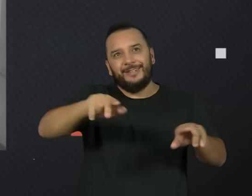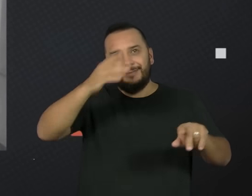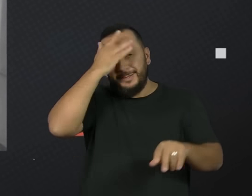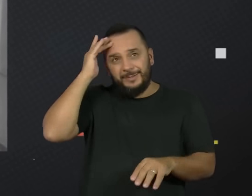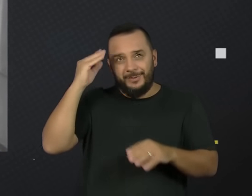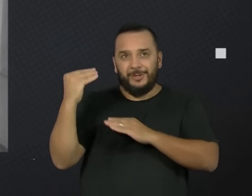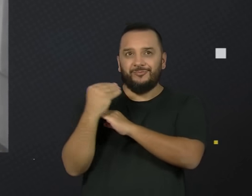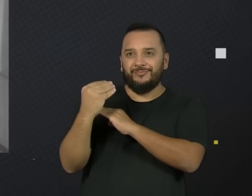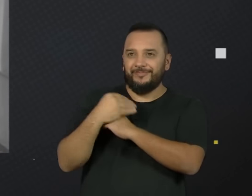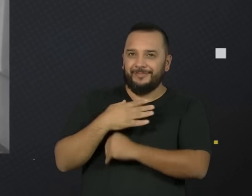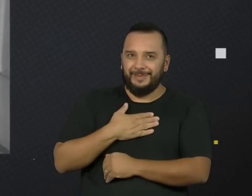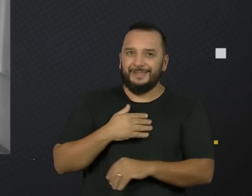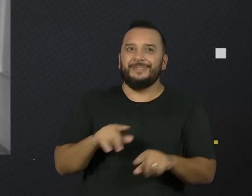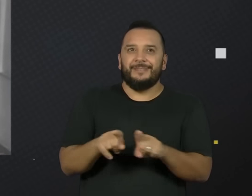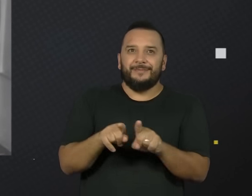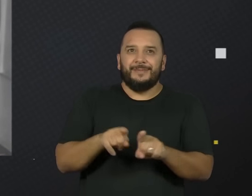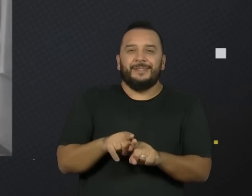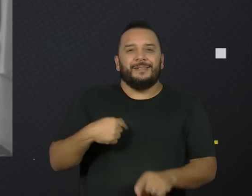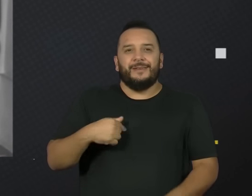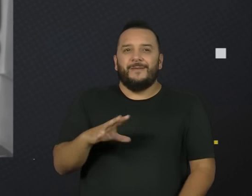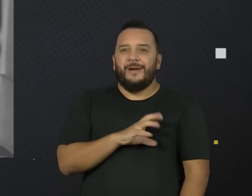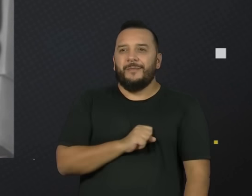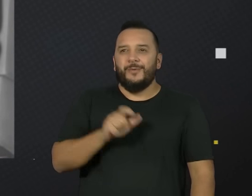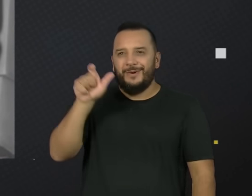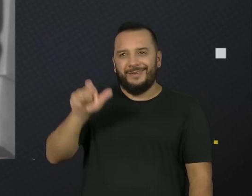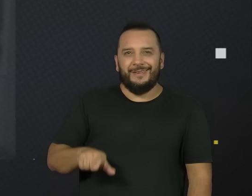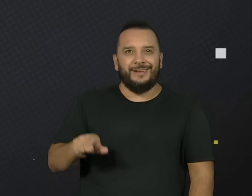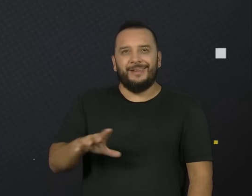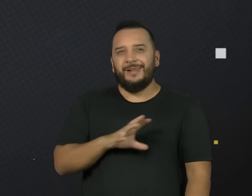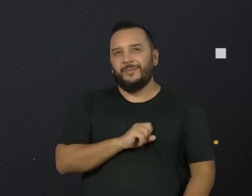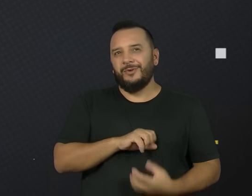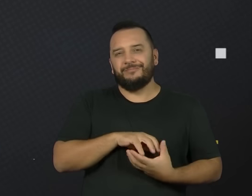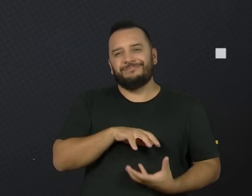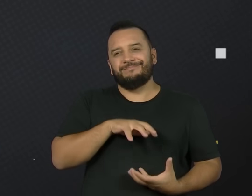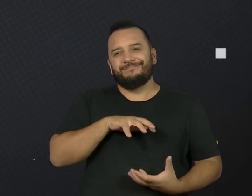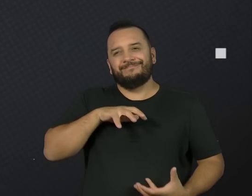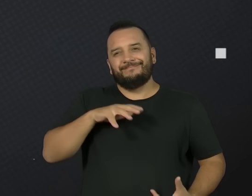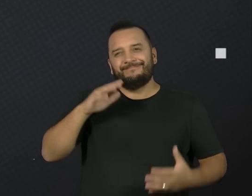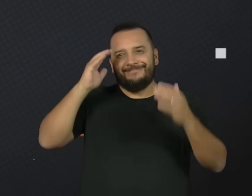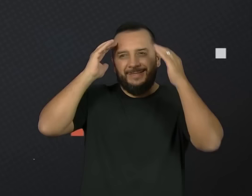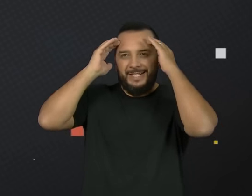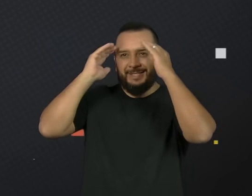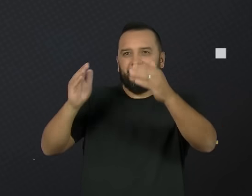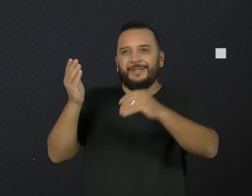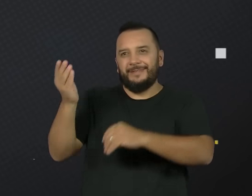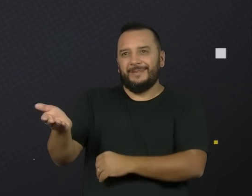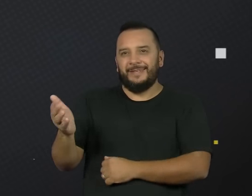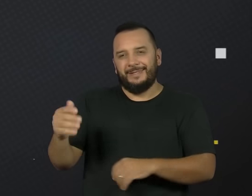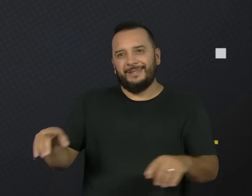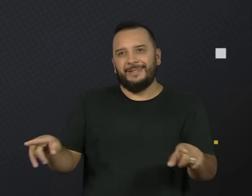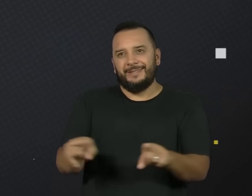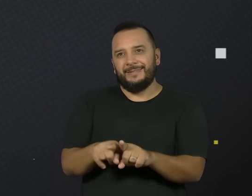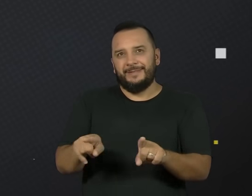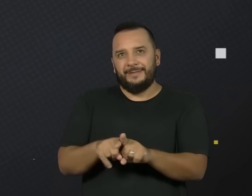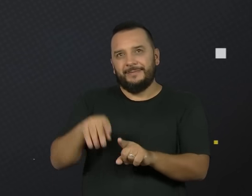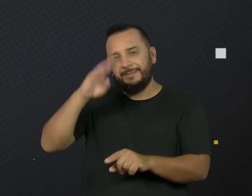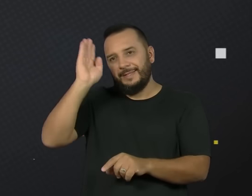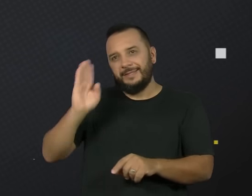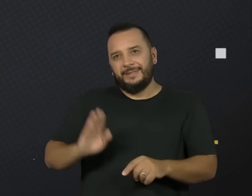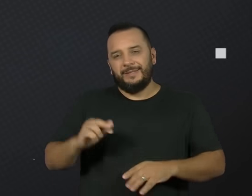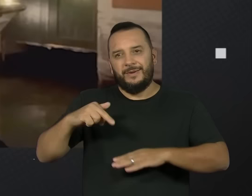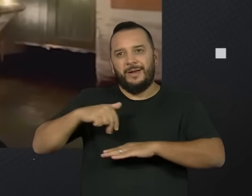tenho um amor por ela muito grande e muito respeito. Eu acho que o Brasil, a moda e